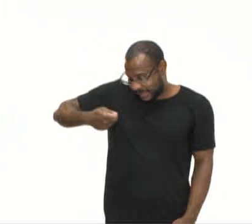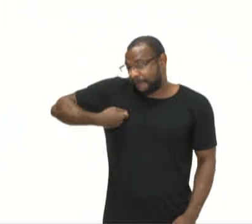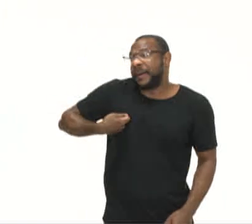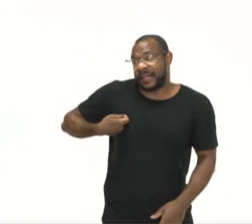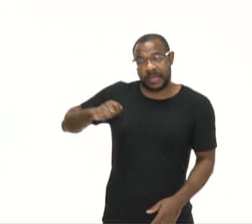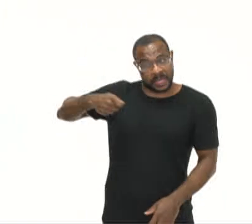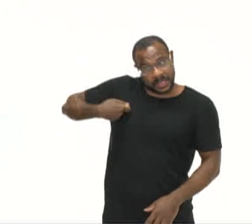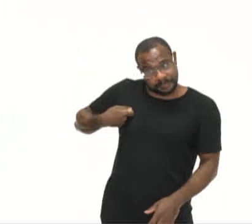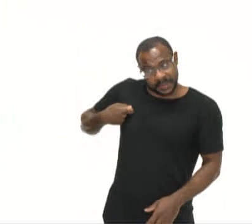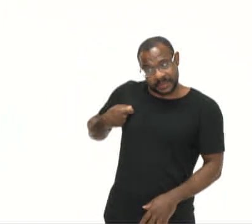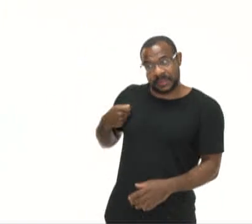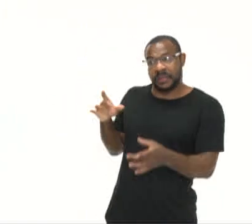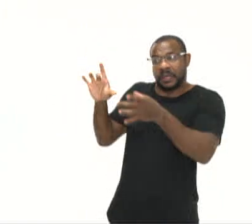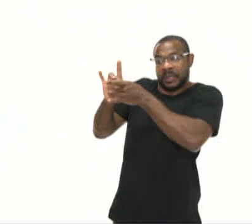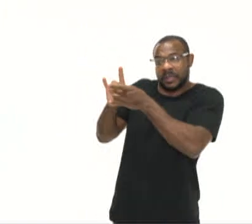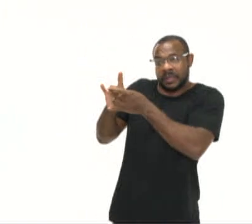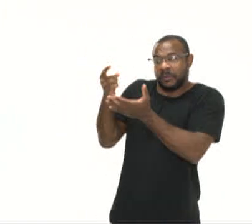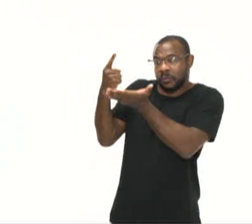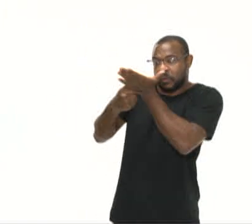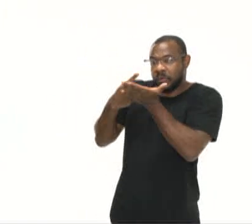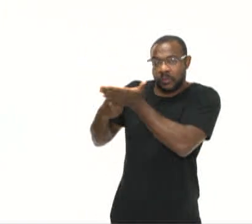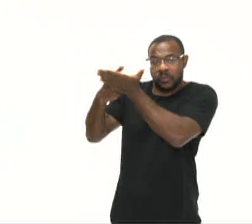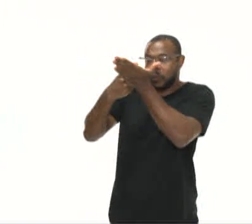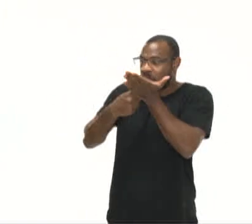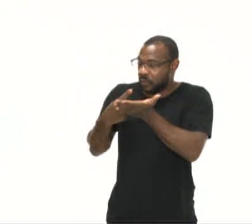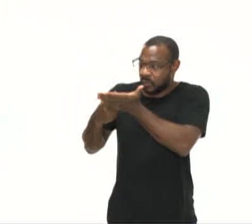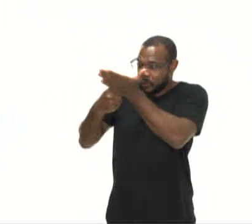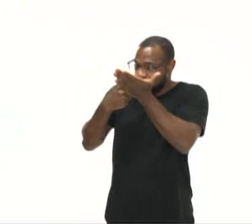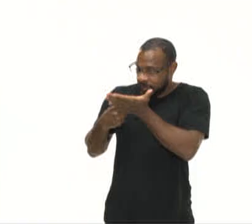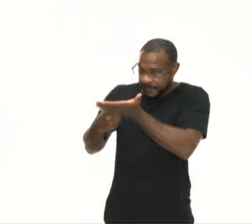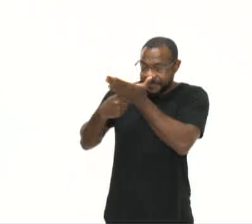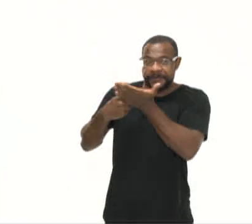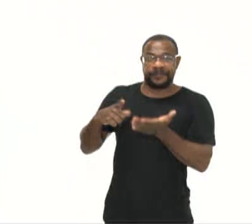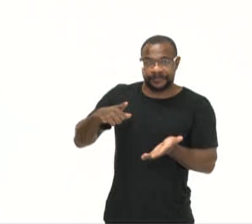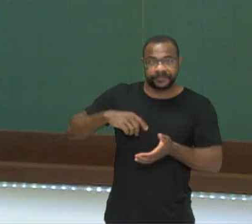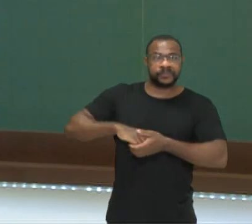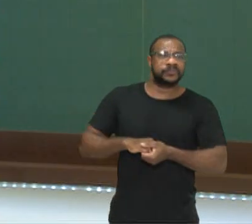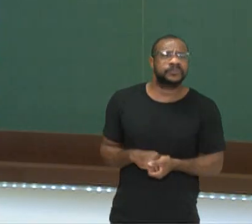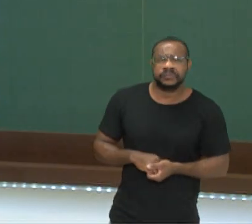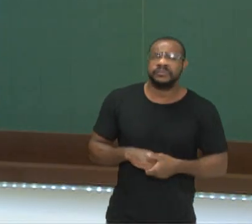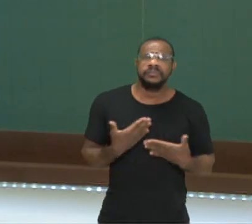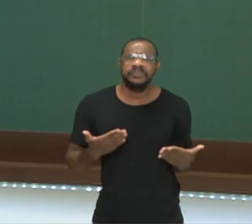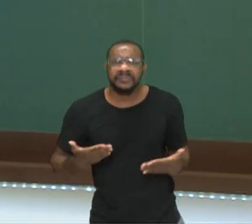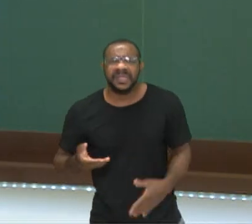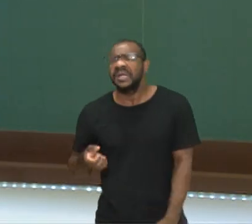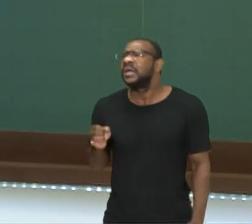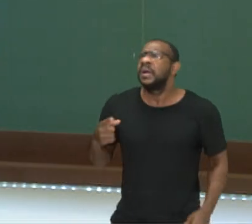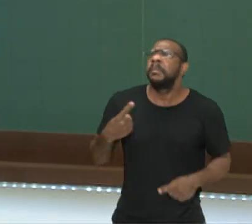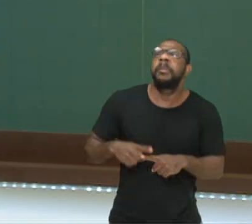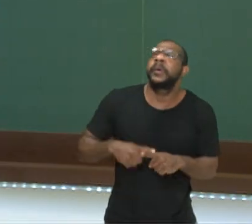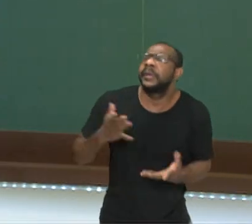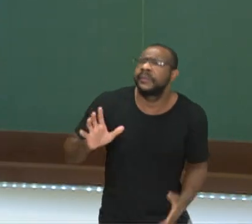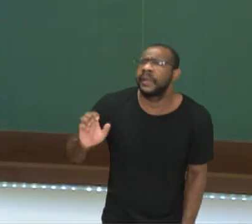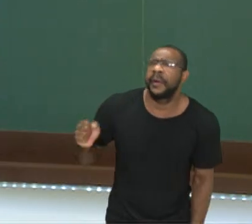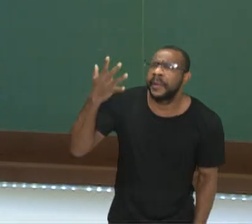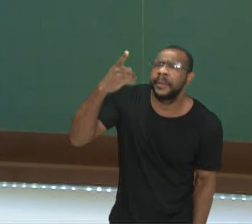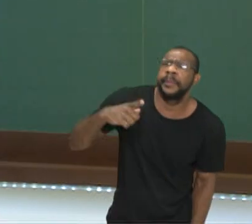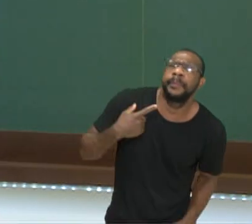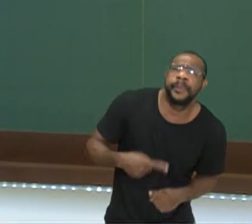Portugal mantivesse relações comerciais com os britânicos. Ah, mas por que isso já estava